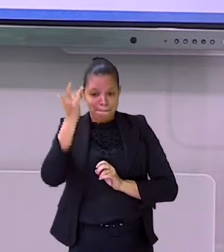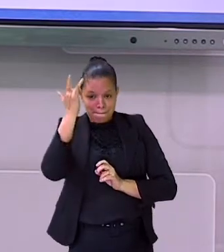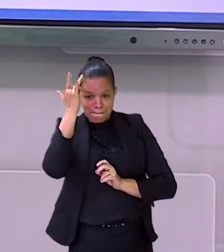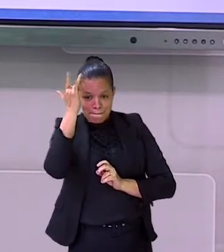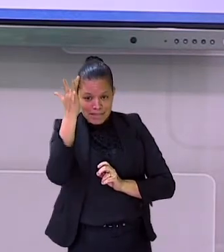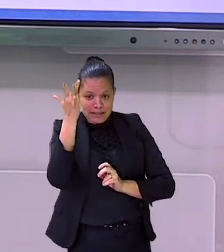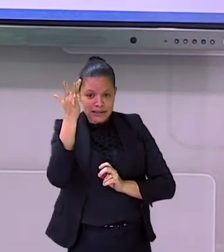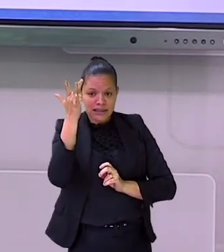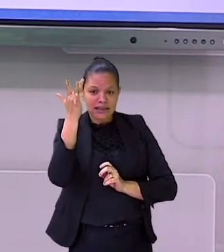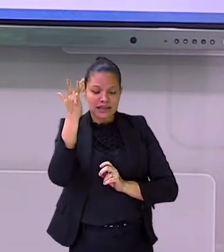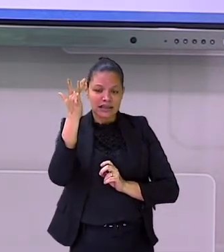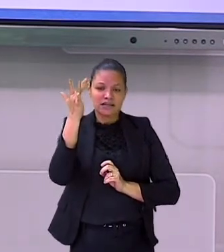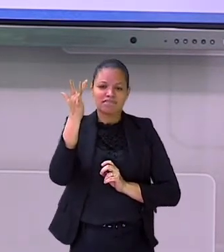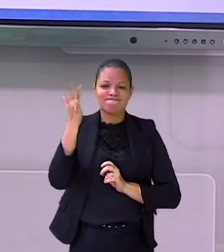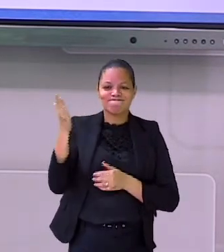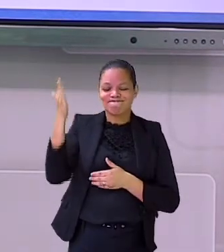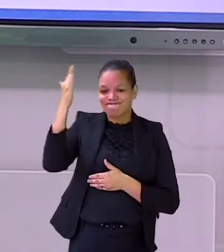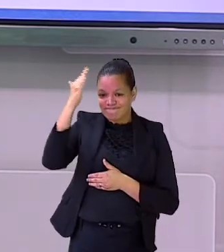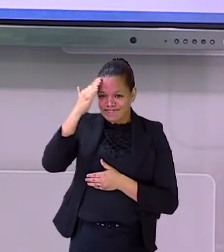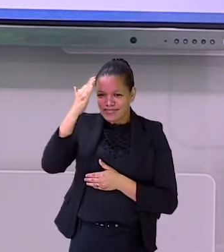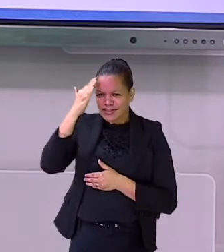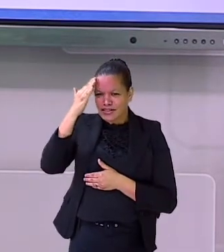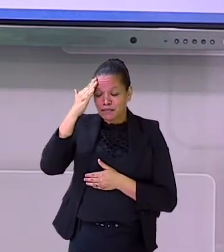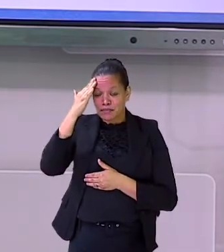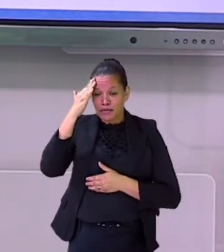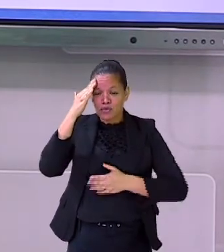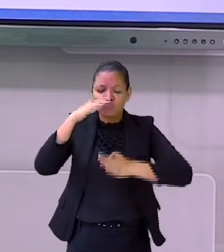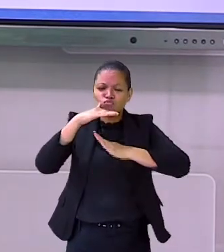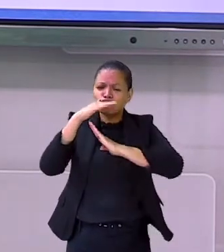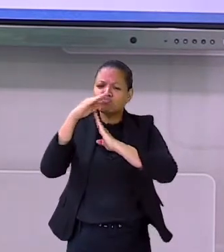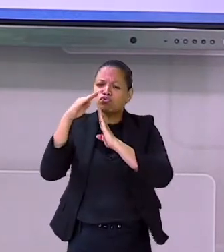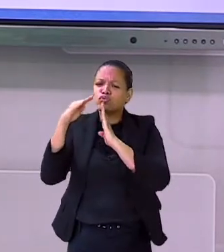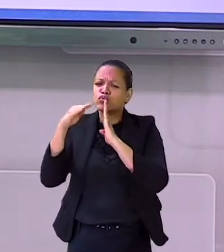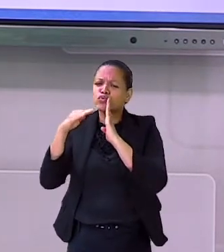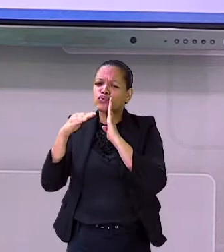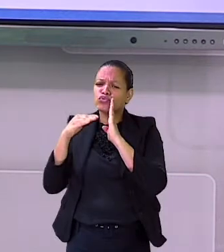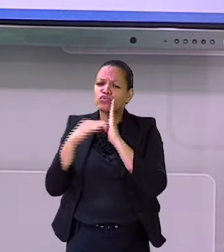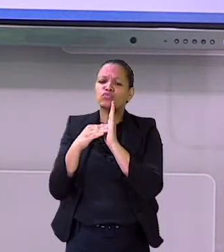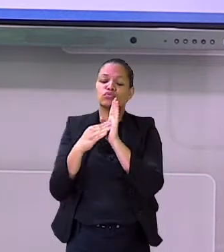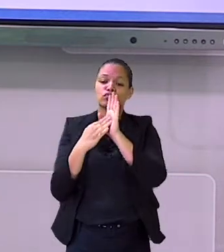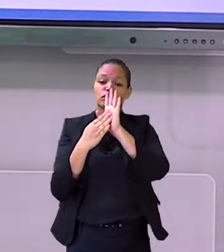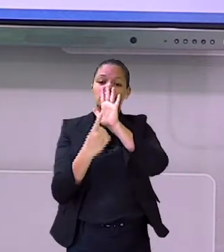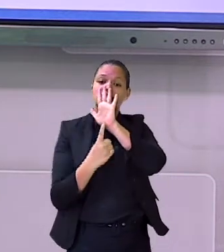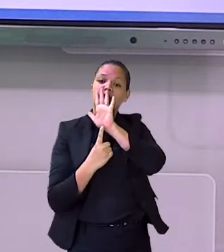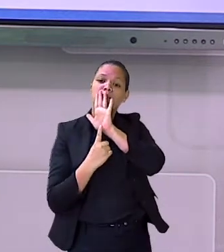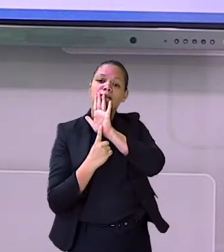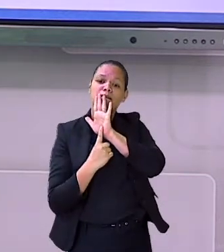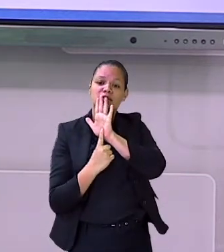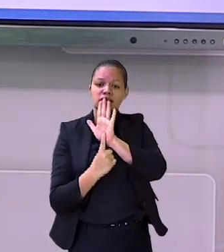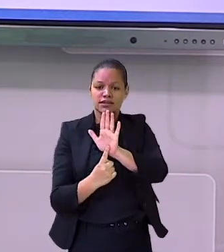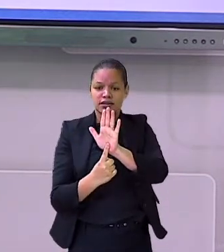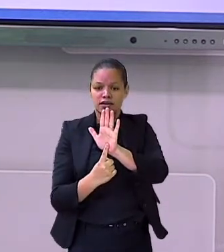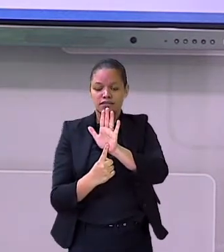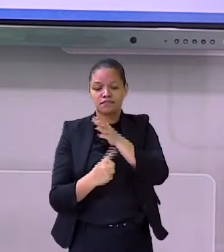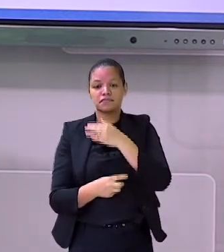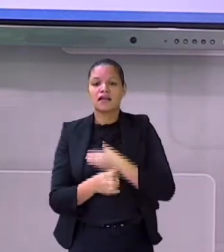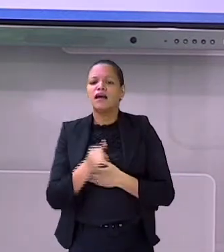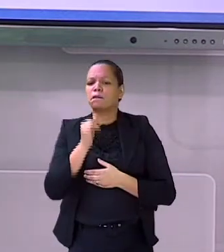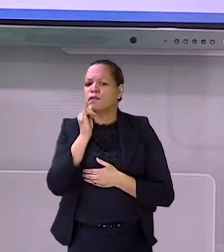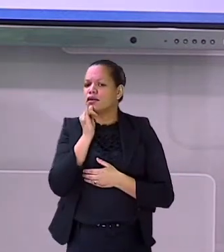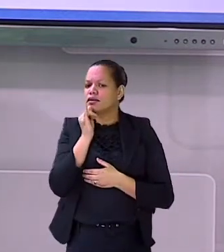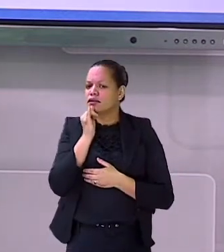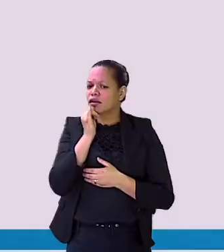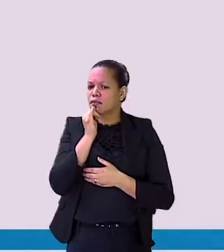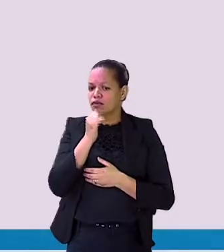e muito o entendimento de tudo aquilo que você quer mostrar. Por exemplo, eu tenho um gráfico de exemplo aqui, ó.